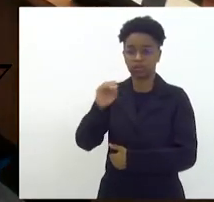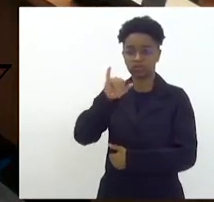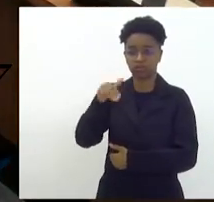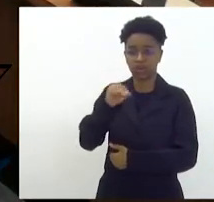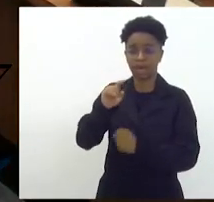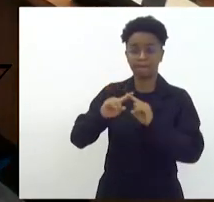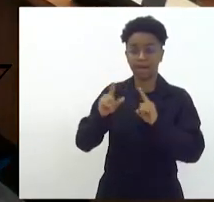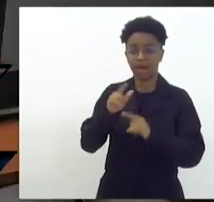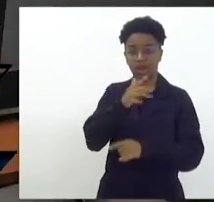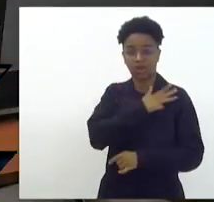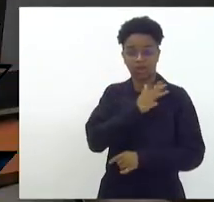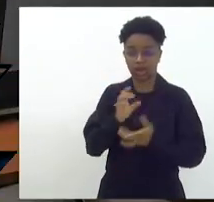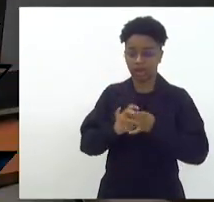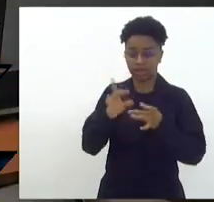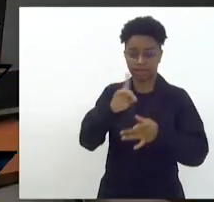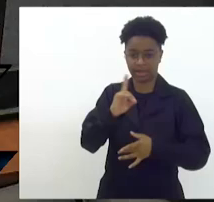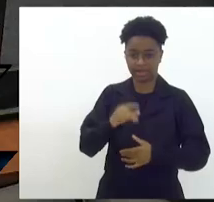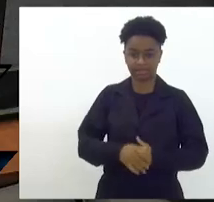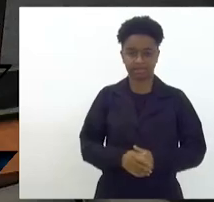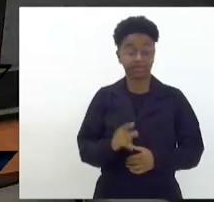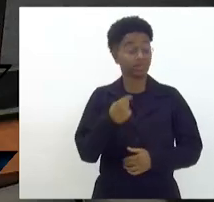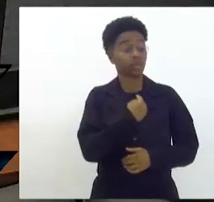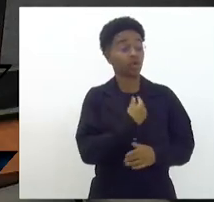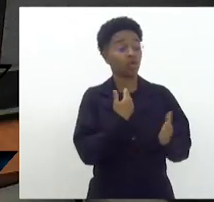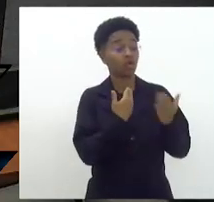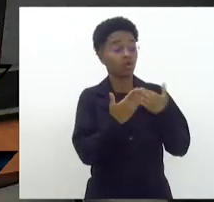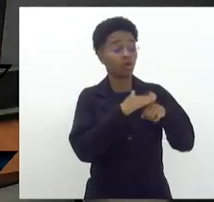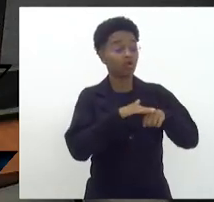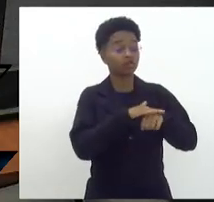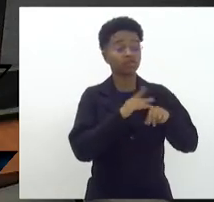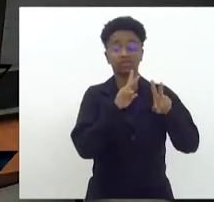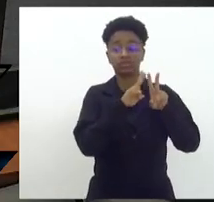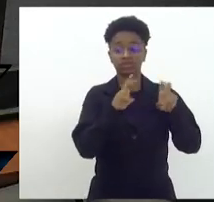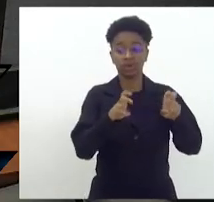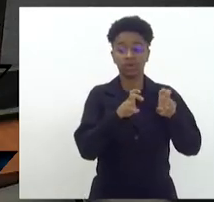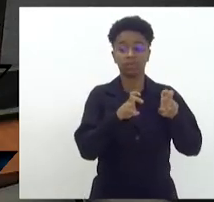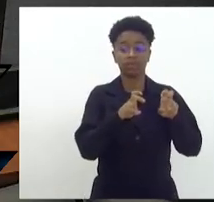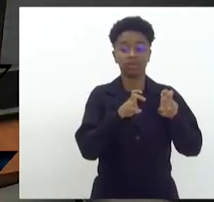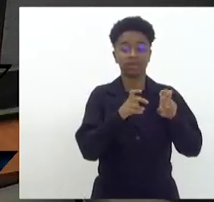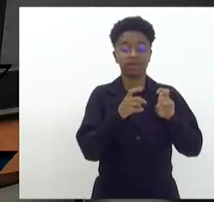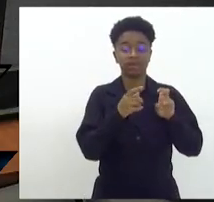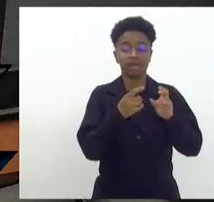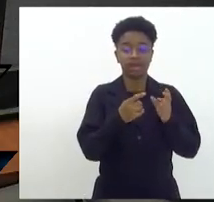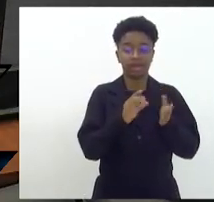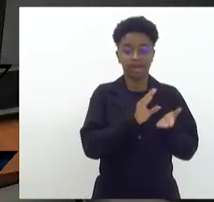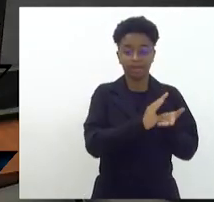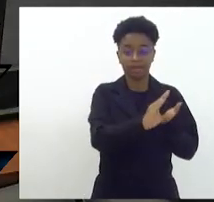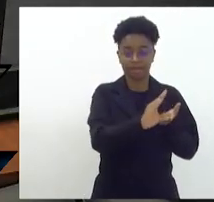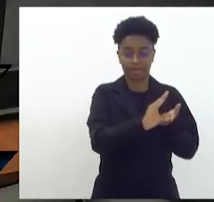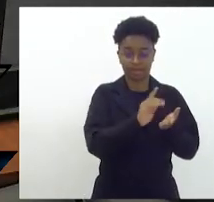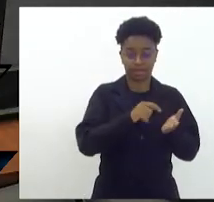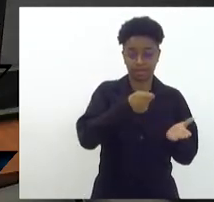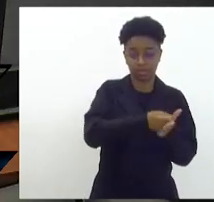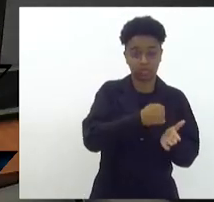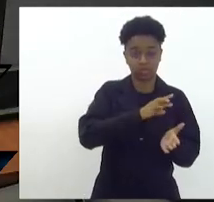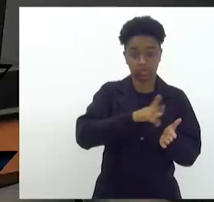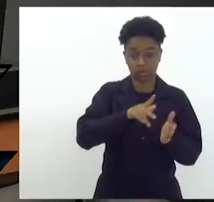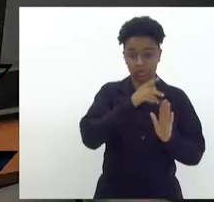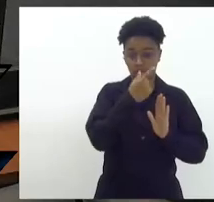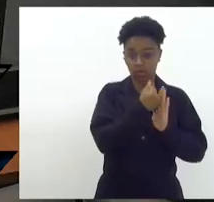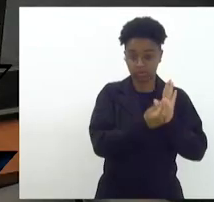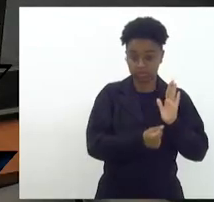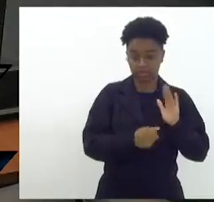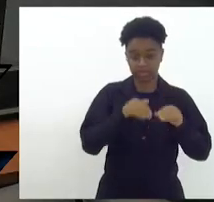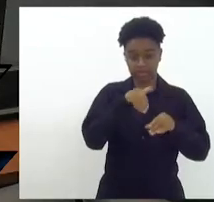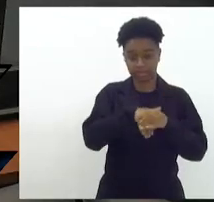senhor presidente a gente está conversando sobre emenda e positiva não orçamento secreto para retirar meu projeto de